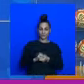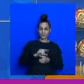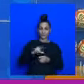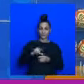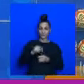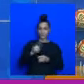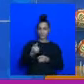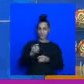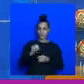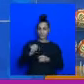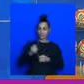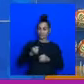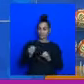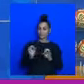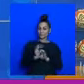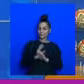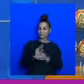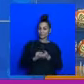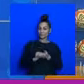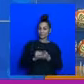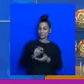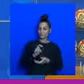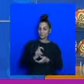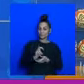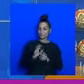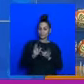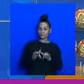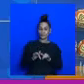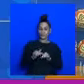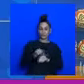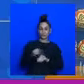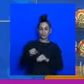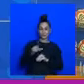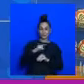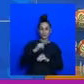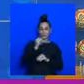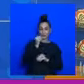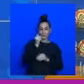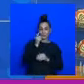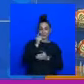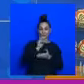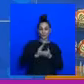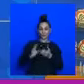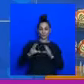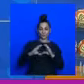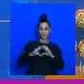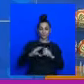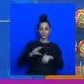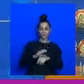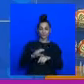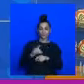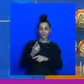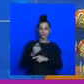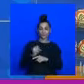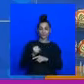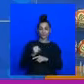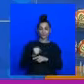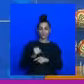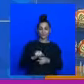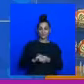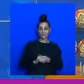Foram sorteados 10 números, faltam 5. Você ainda tem chances. Bola cinza, número 18.